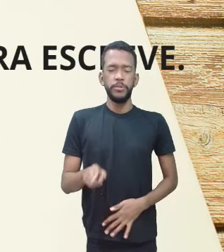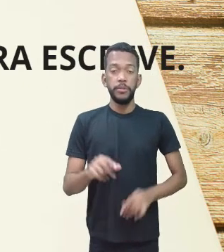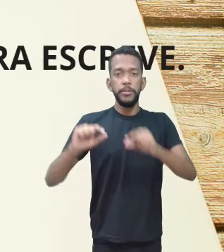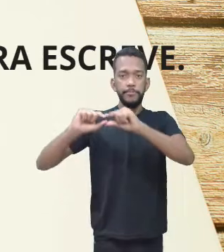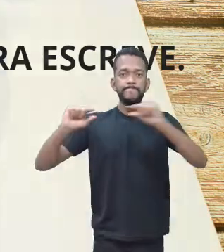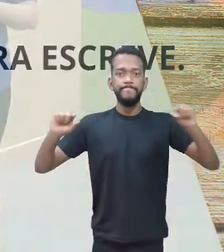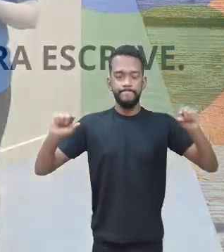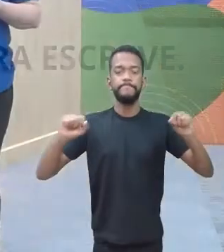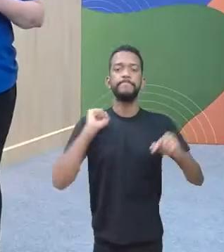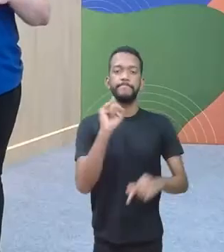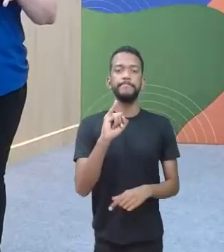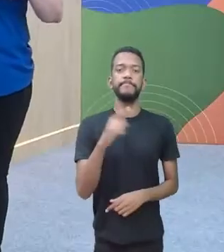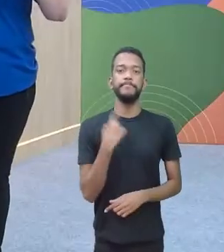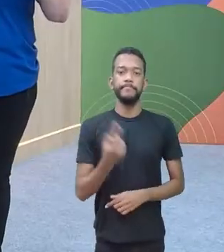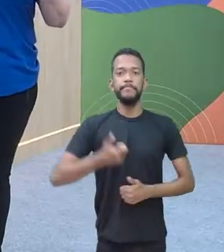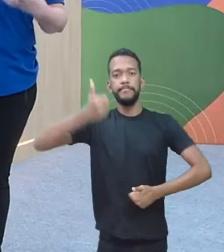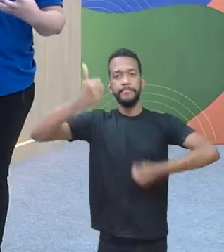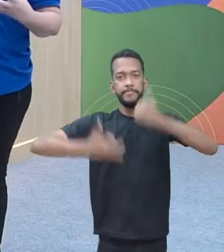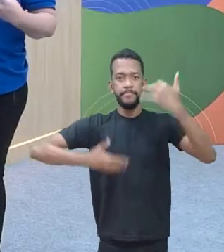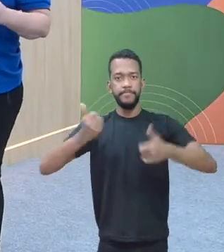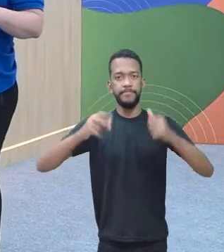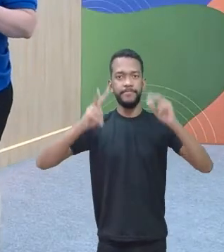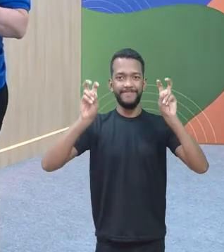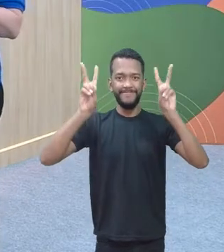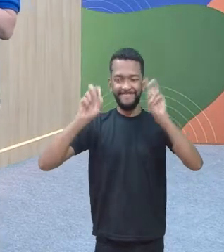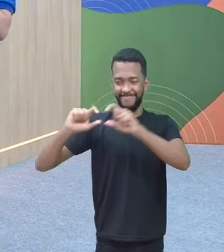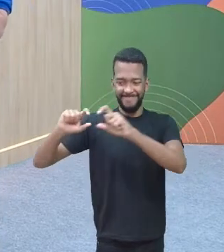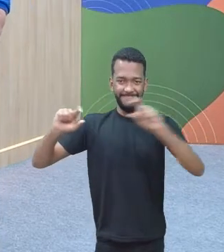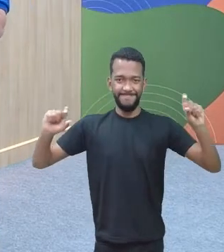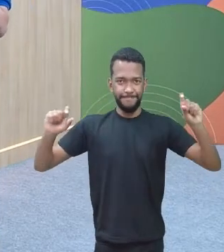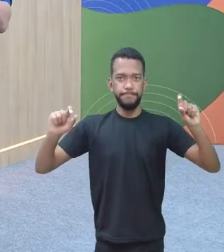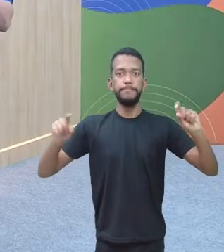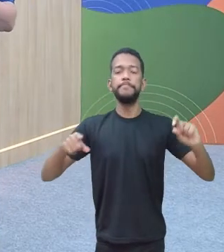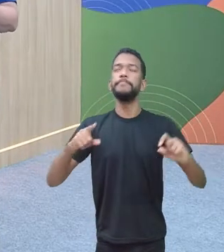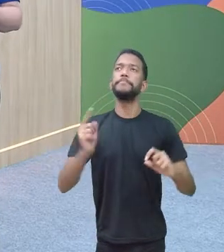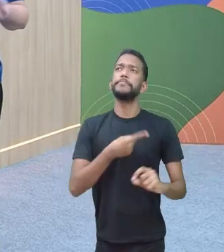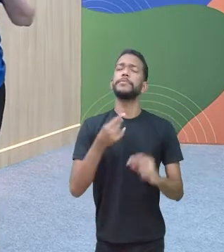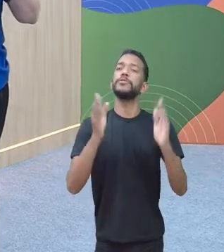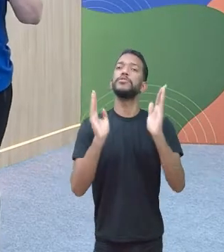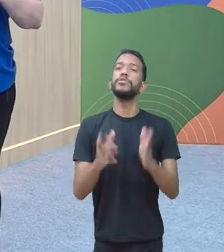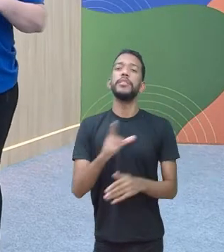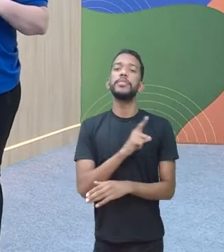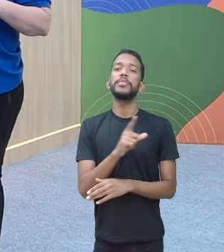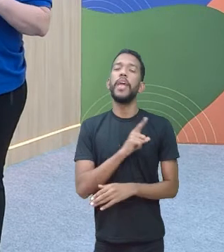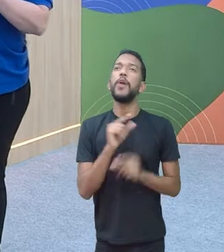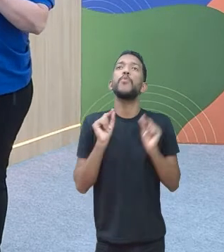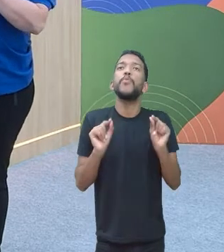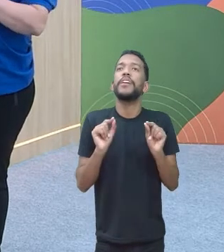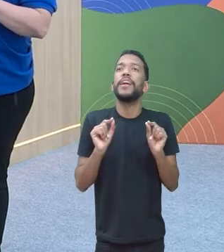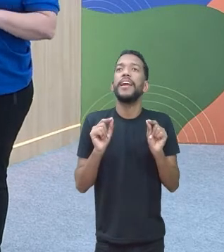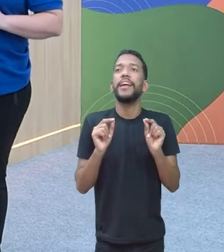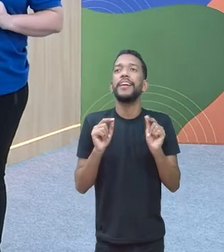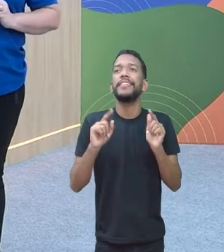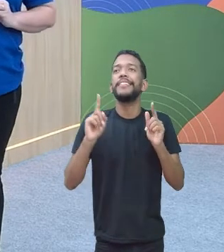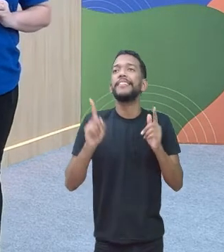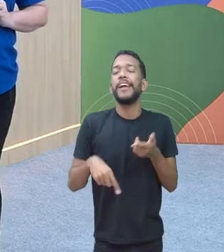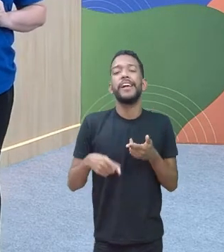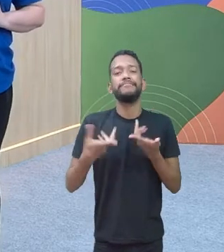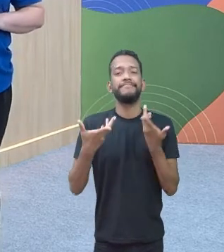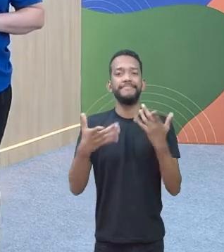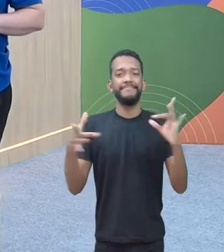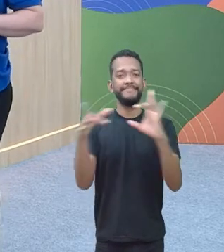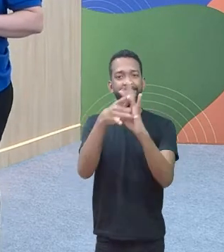quando falamos essas expressões, nós estamos usando essa conjunção